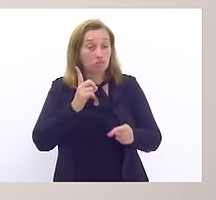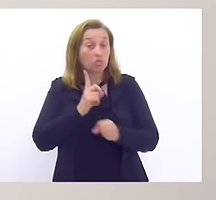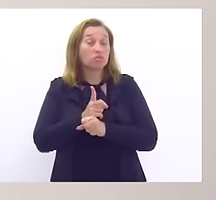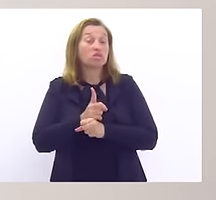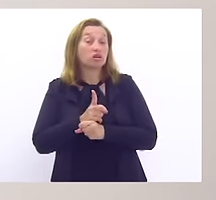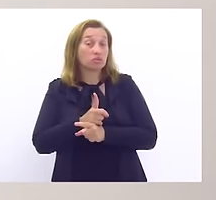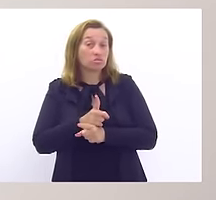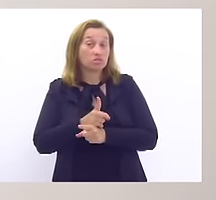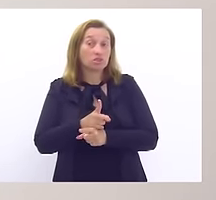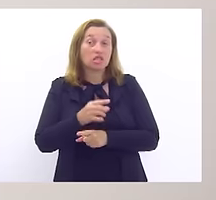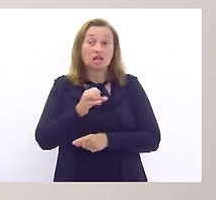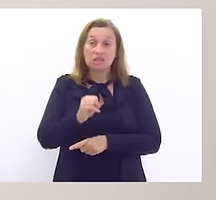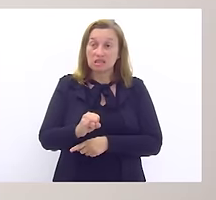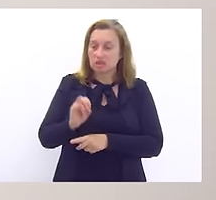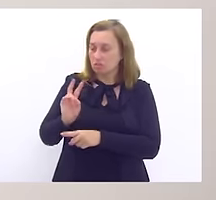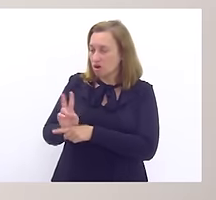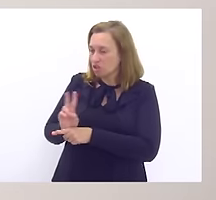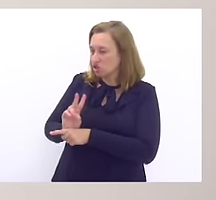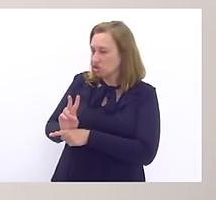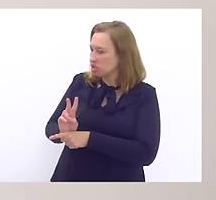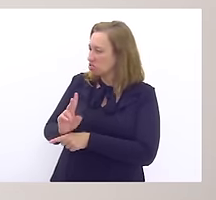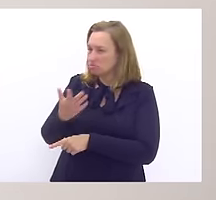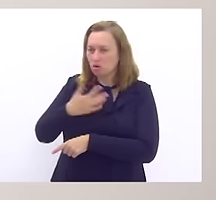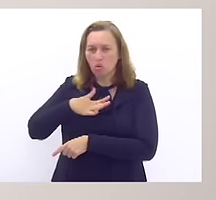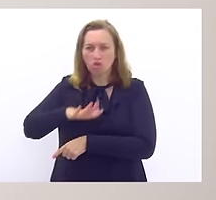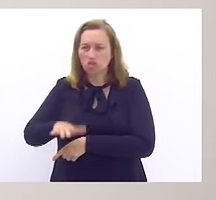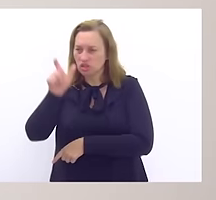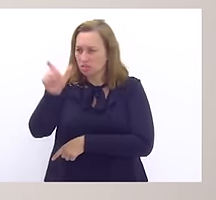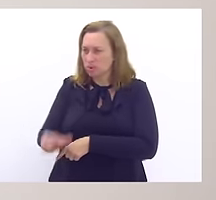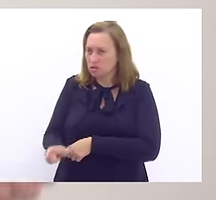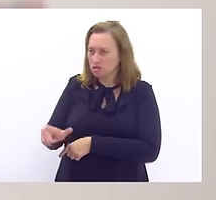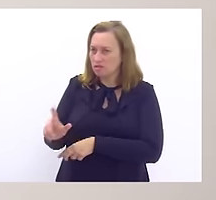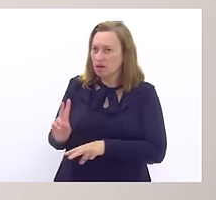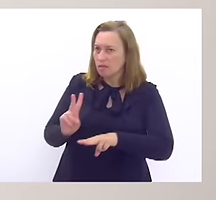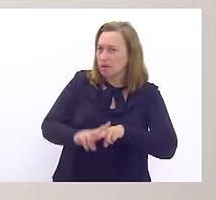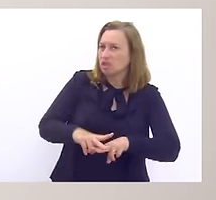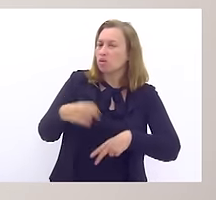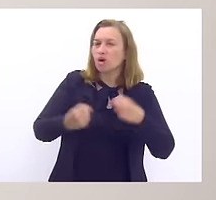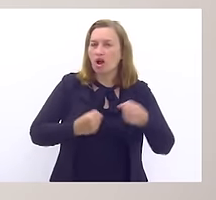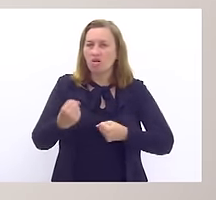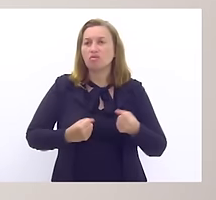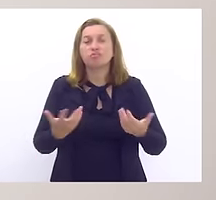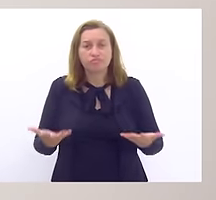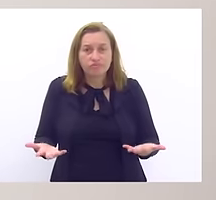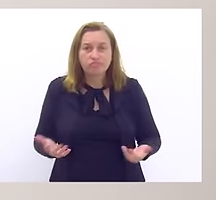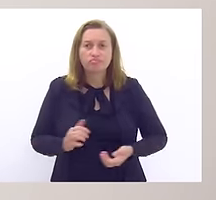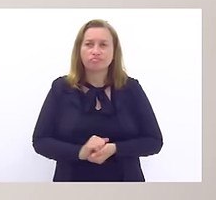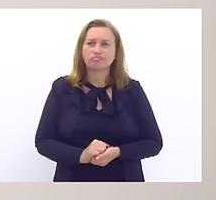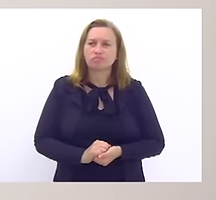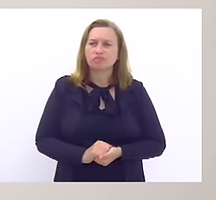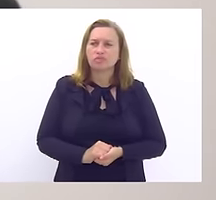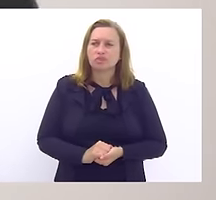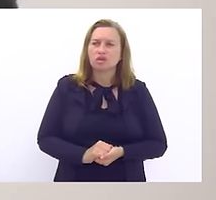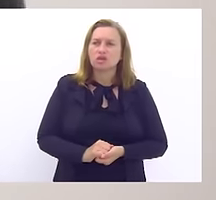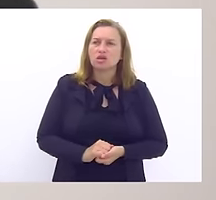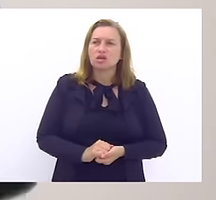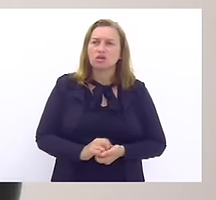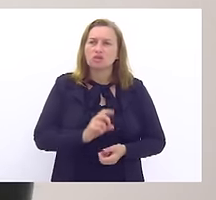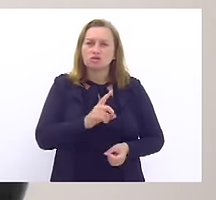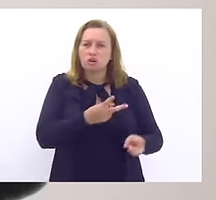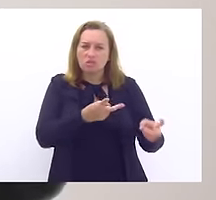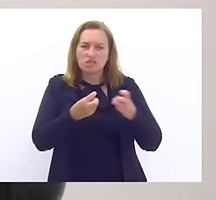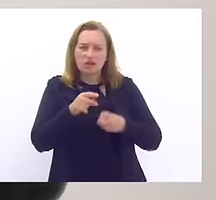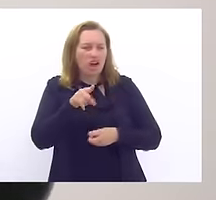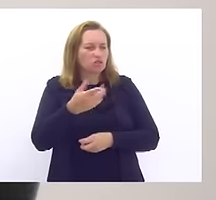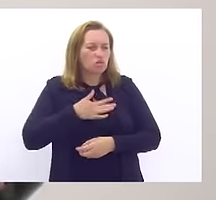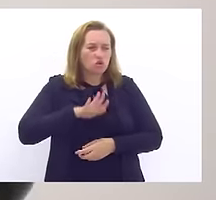se o agente não for com a cara do cidadão ele vai prender o carro e vai enfrentar o motivo vai prender o carro é só com a tua